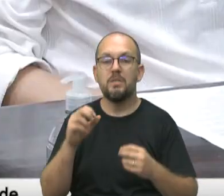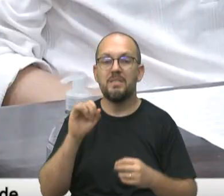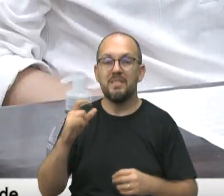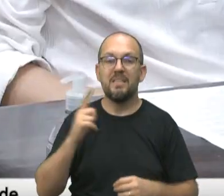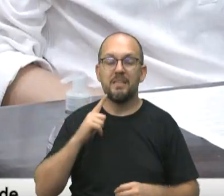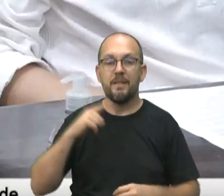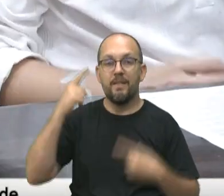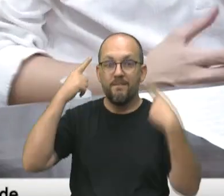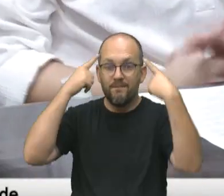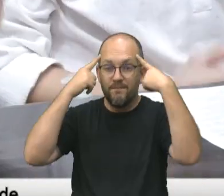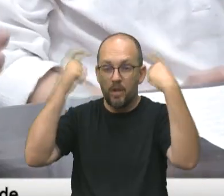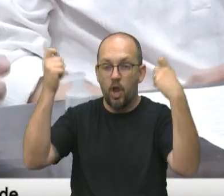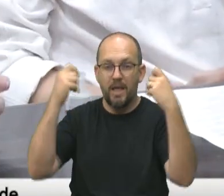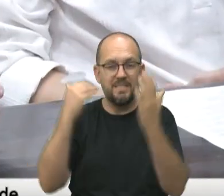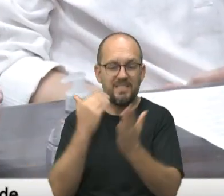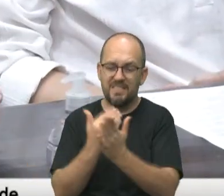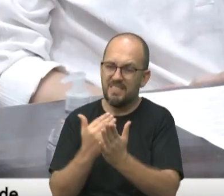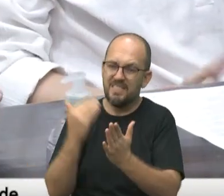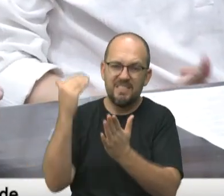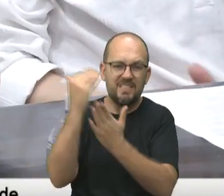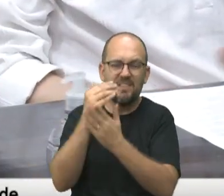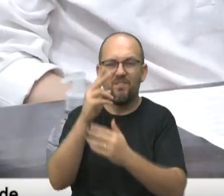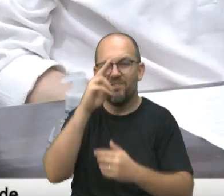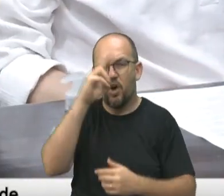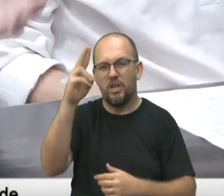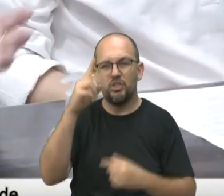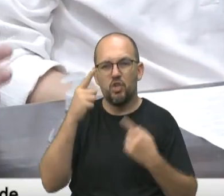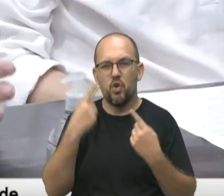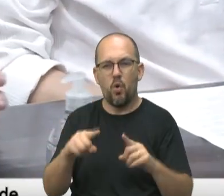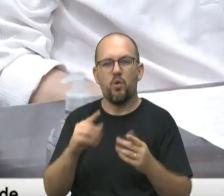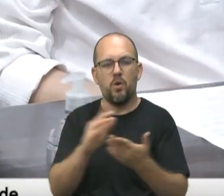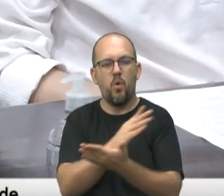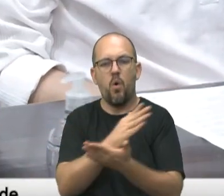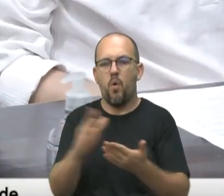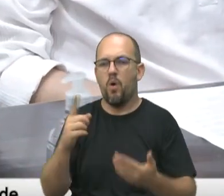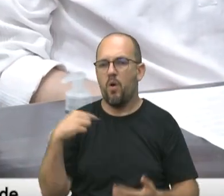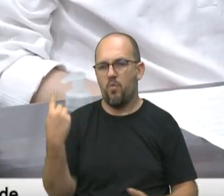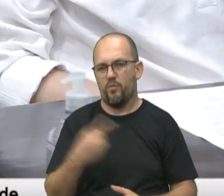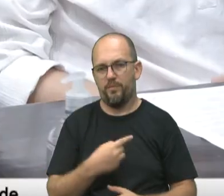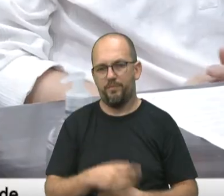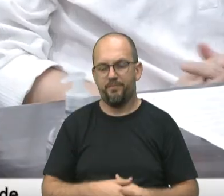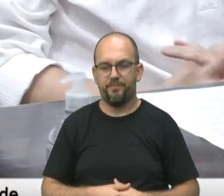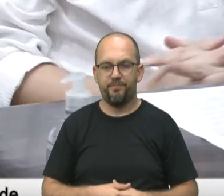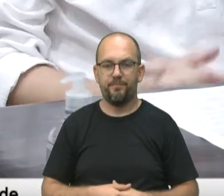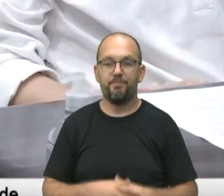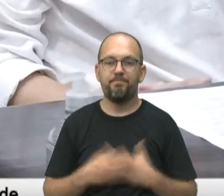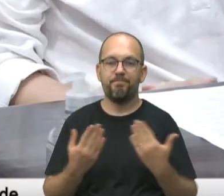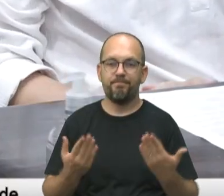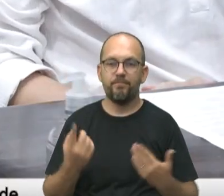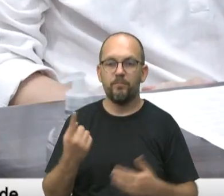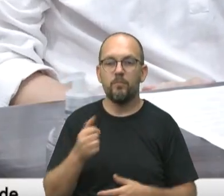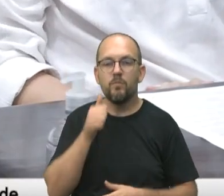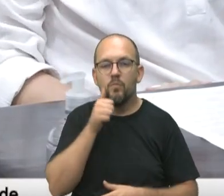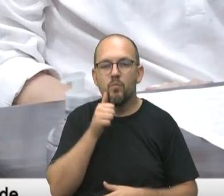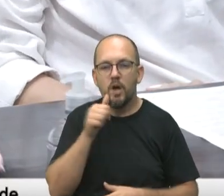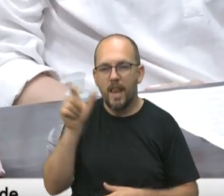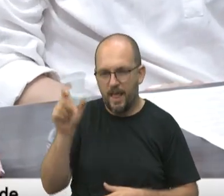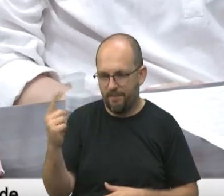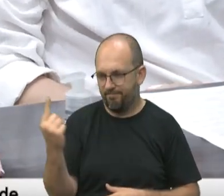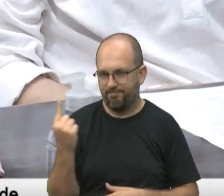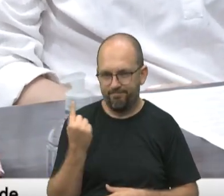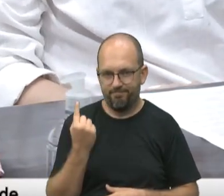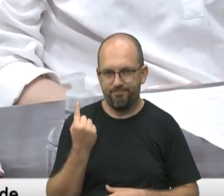violência extraordinariamente forte contra qualquer um de nós. E aí uma senhora se aproximou de